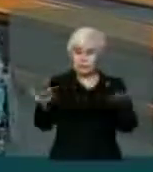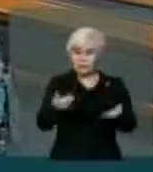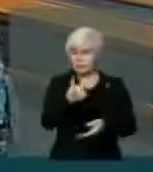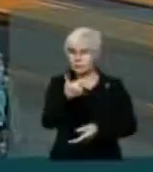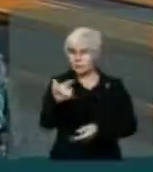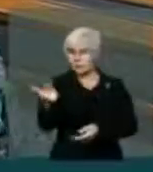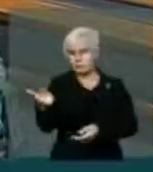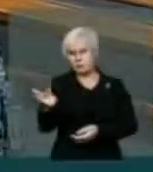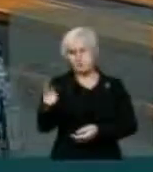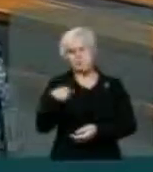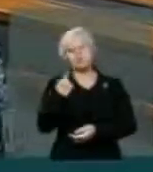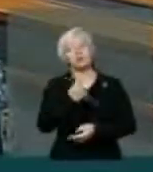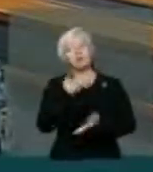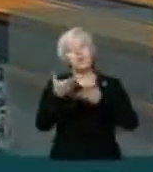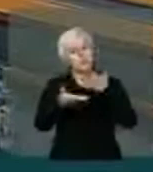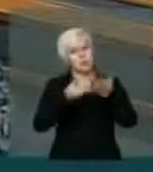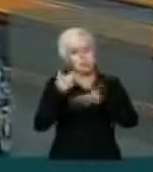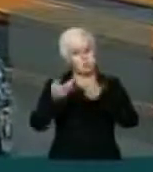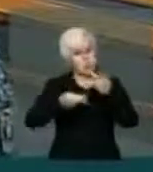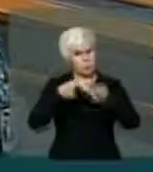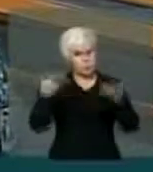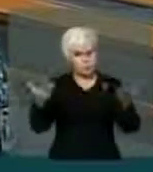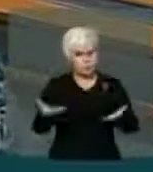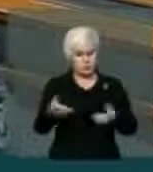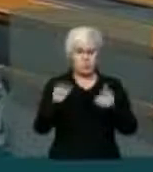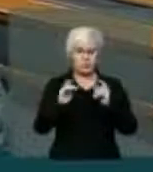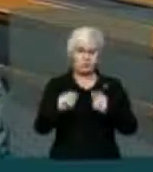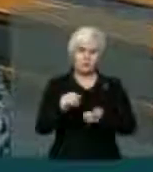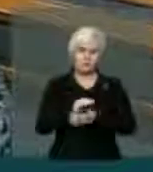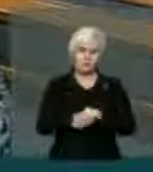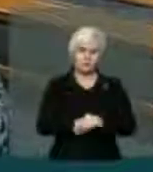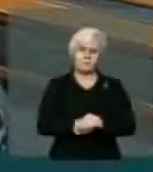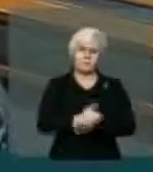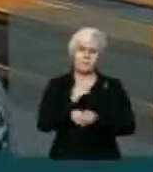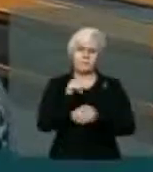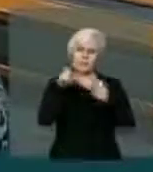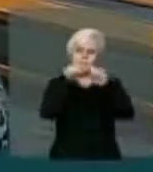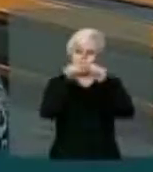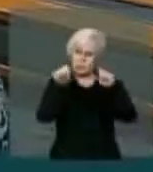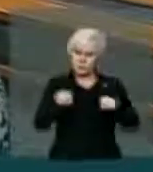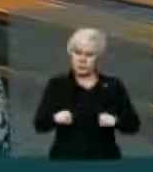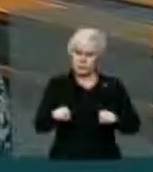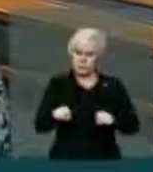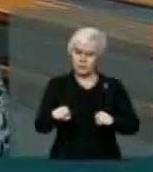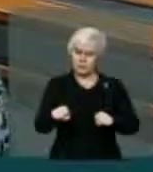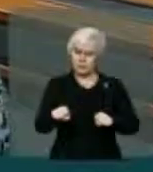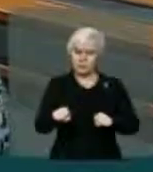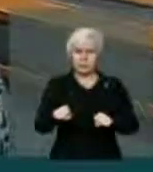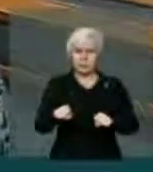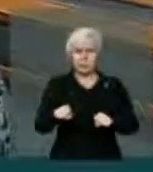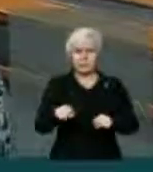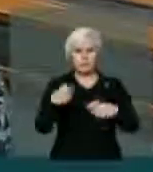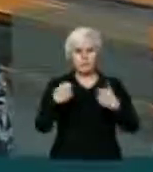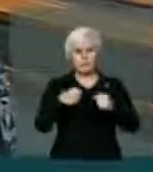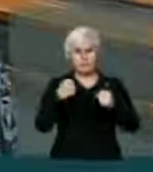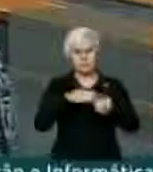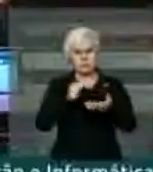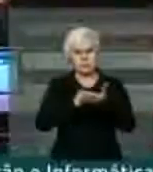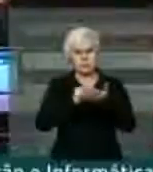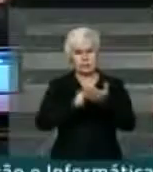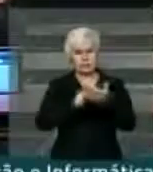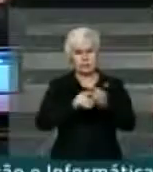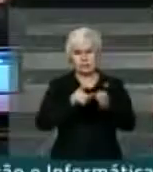o que nós estamos tratando aqui, senhores, é nada mais, nada menos do que um sistema do qual depende a democracia.